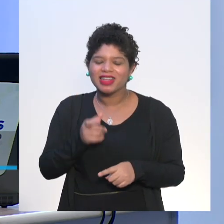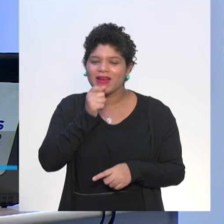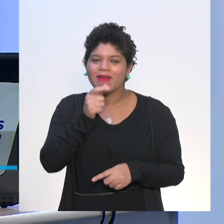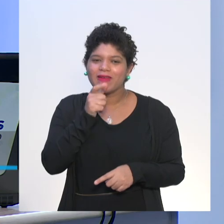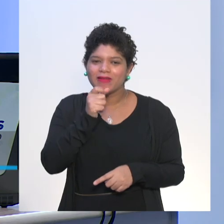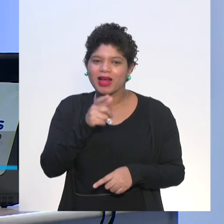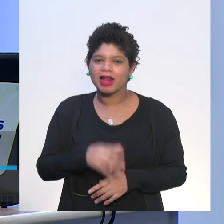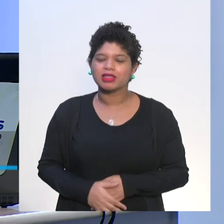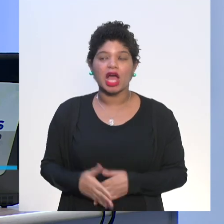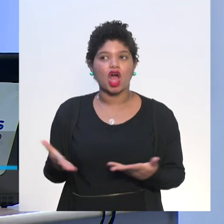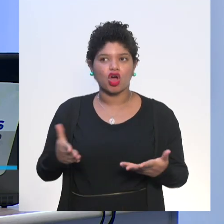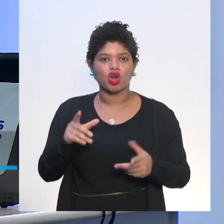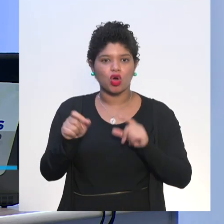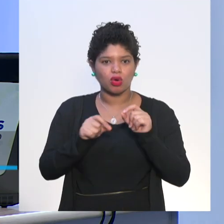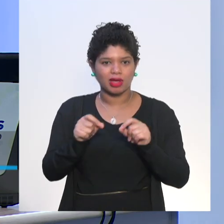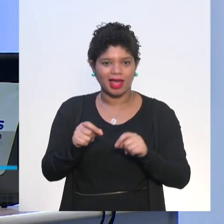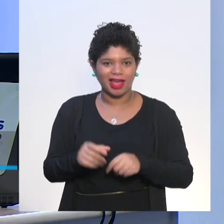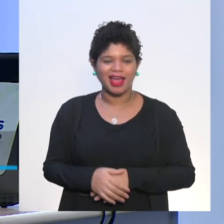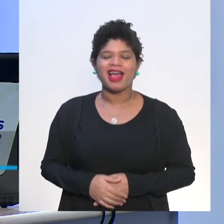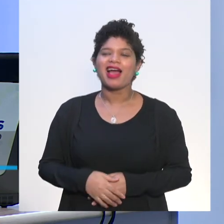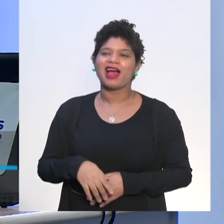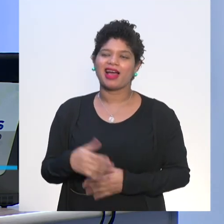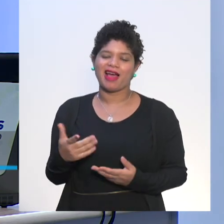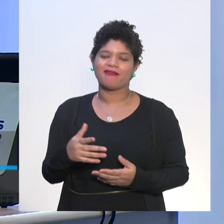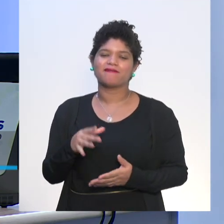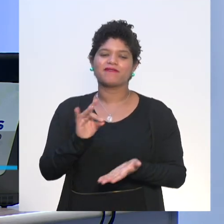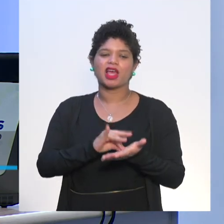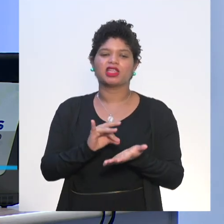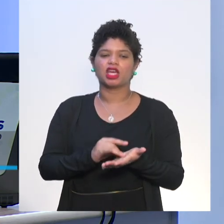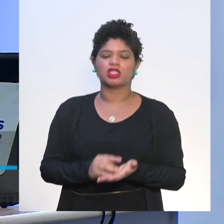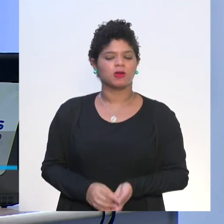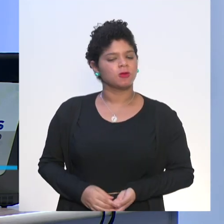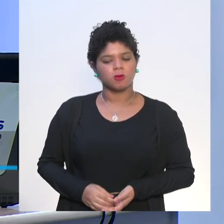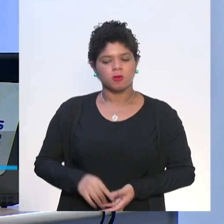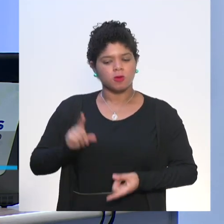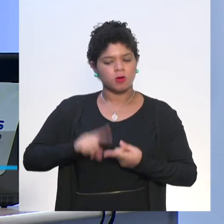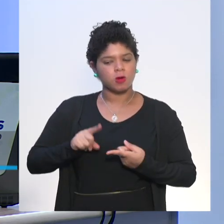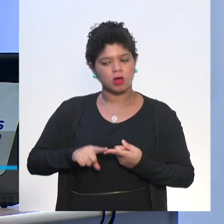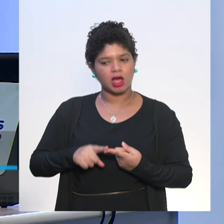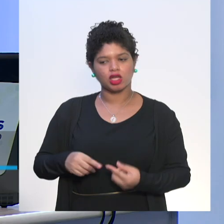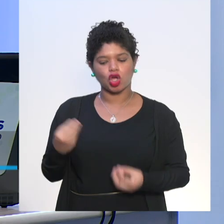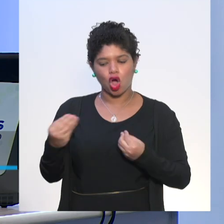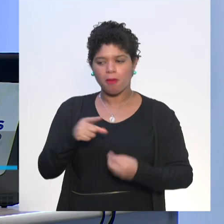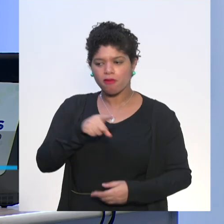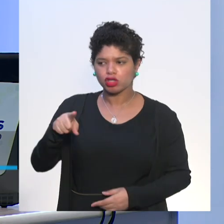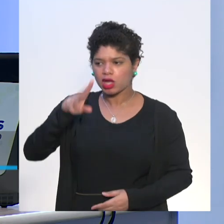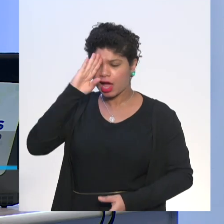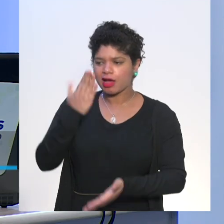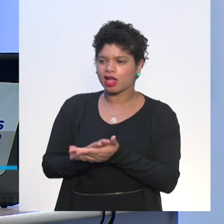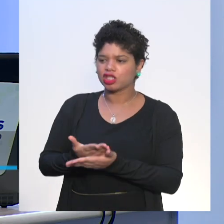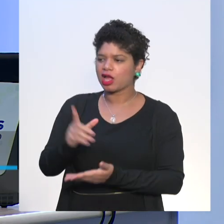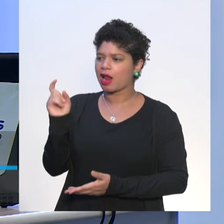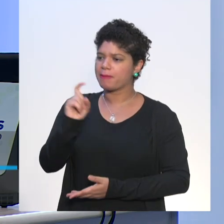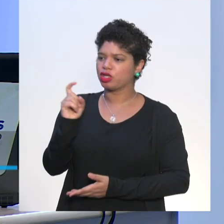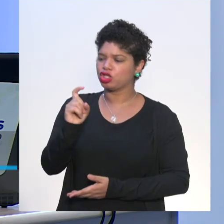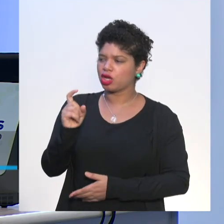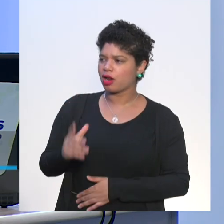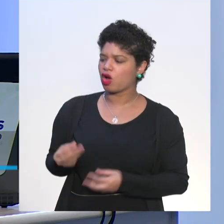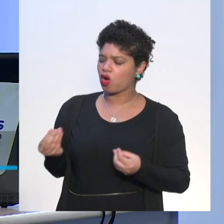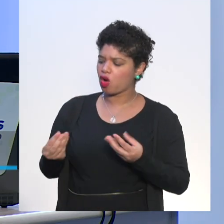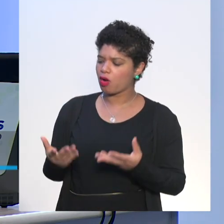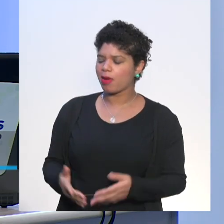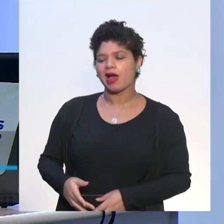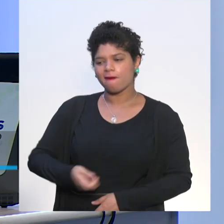quer se vingar da humanidade por estar acreditando na trapaça da mentira. Por isso que ela carrega